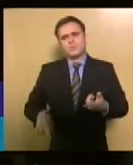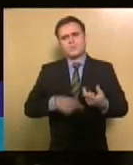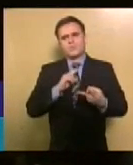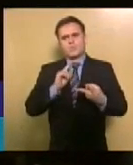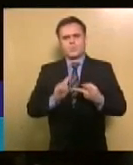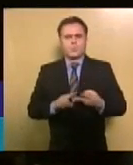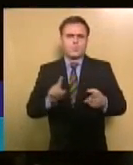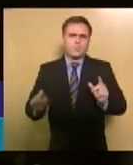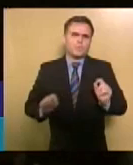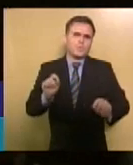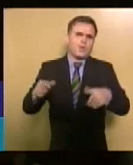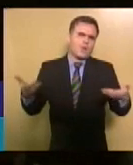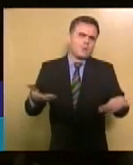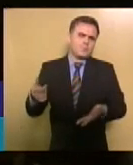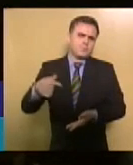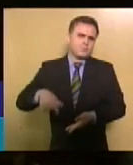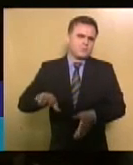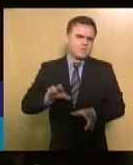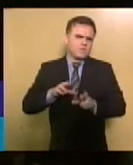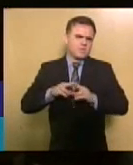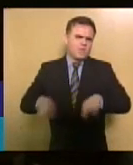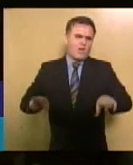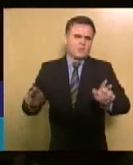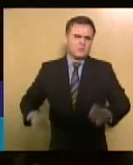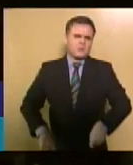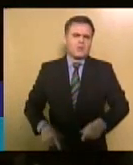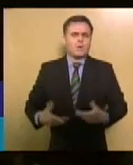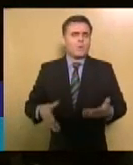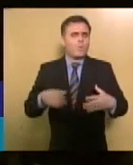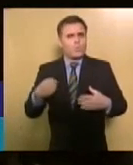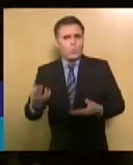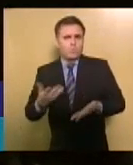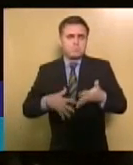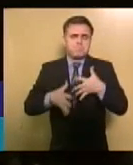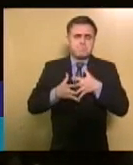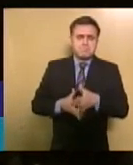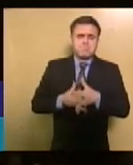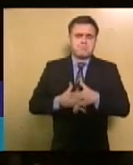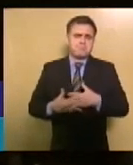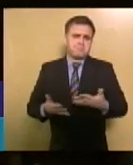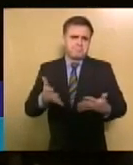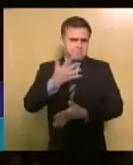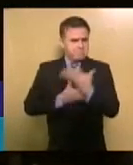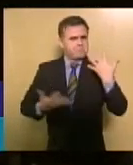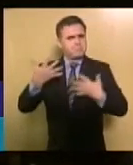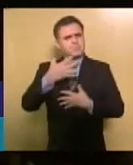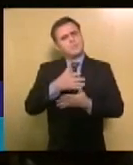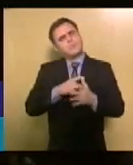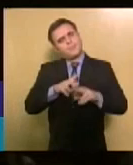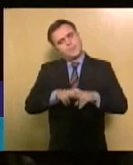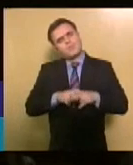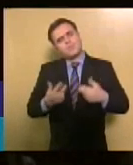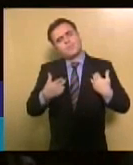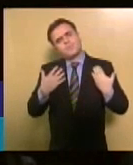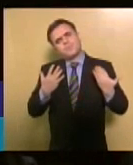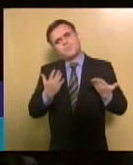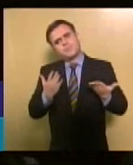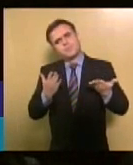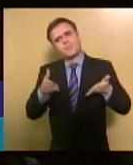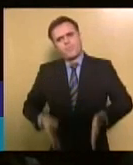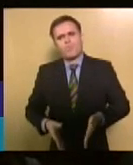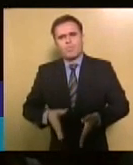seguinte agora será que há soluções Será que a questão saiu de controle Então nós vamos trazer aqui